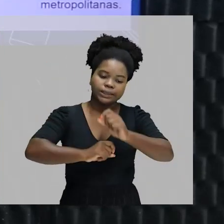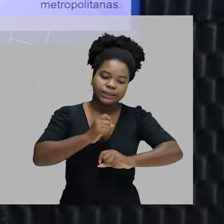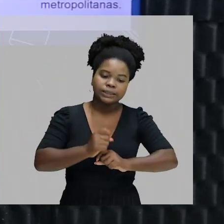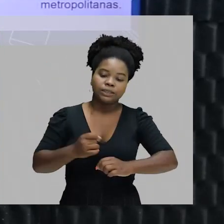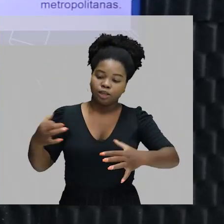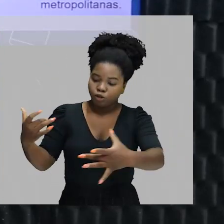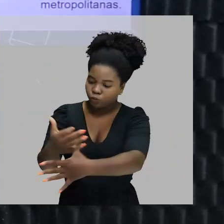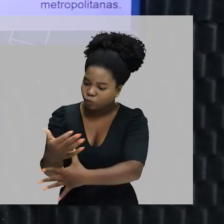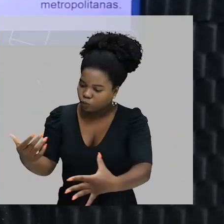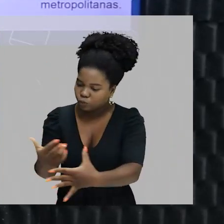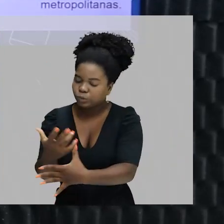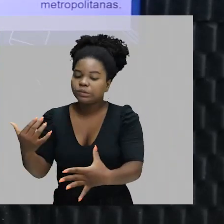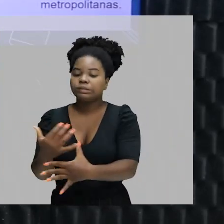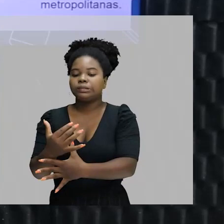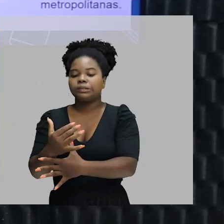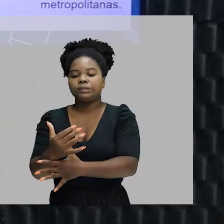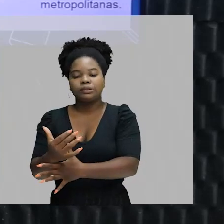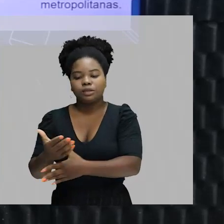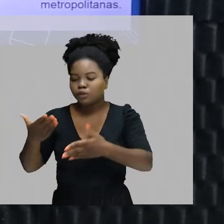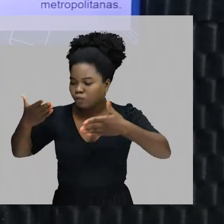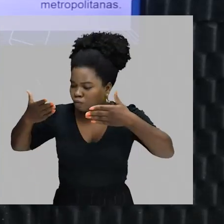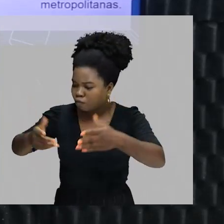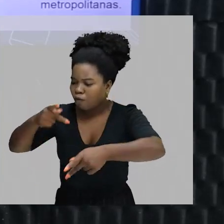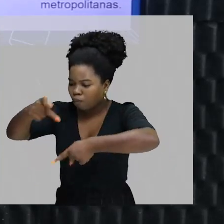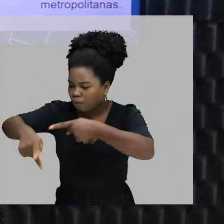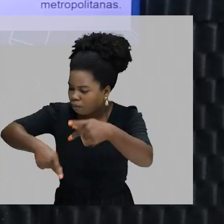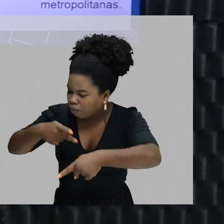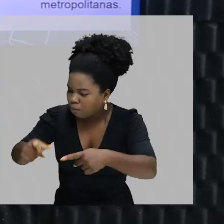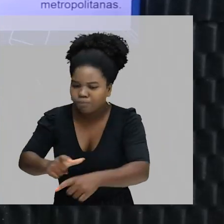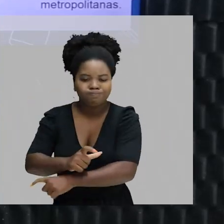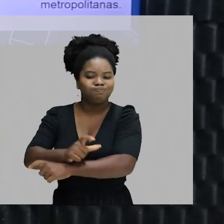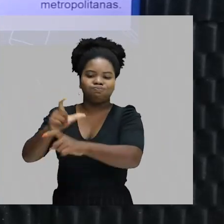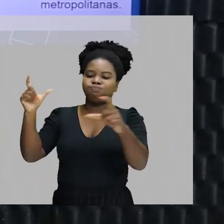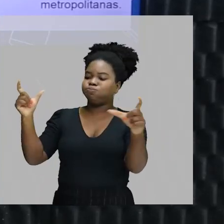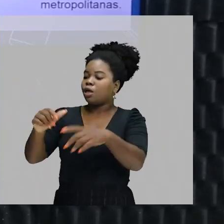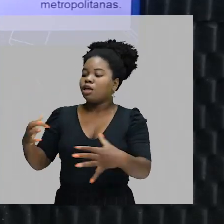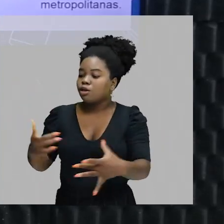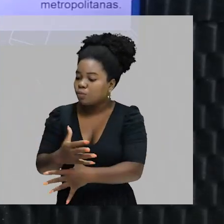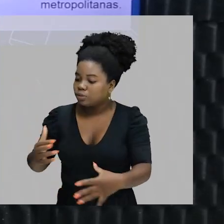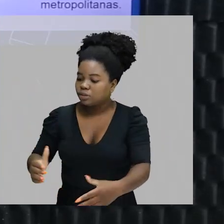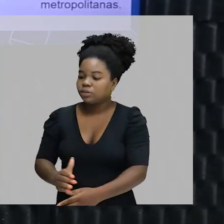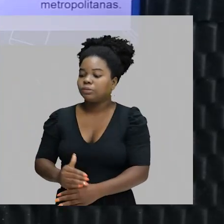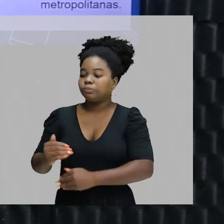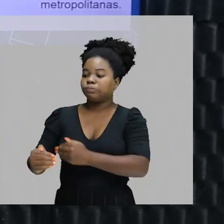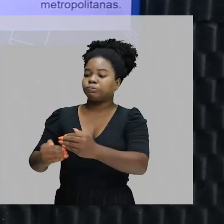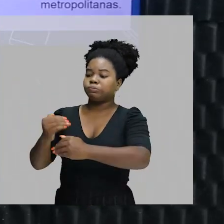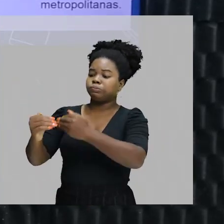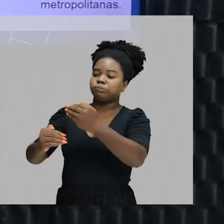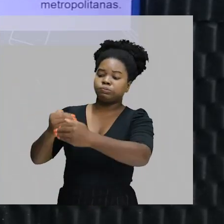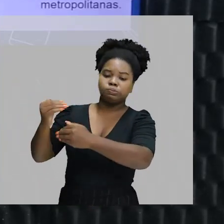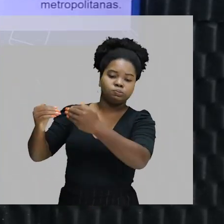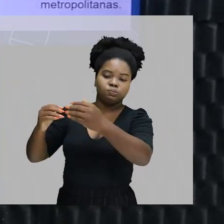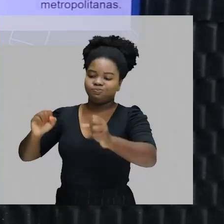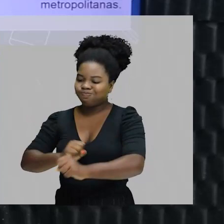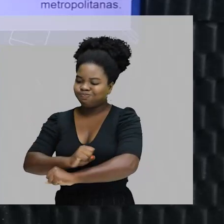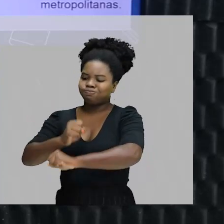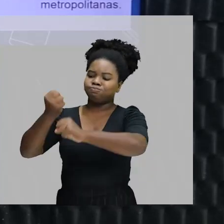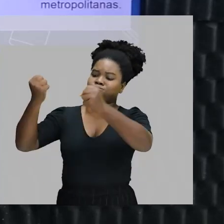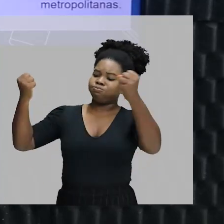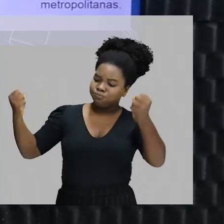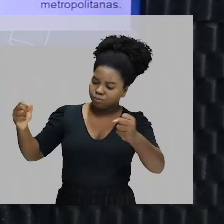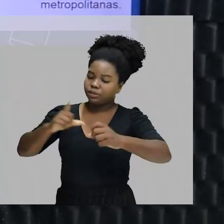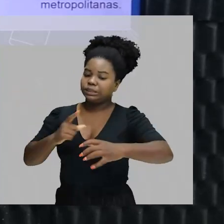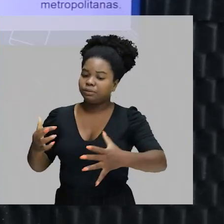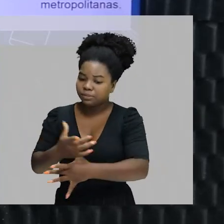grandes centros, tu tem uma maior concentração populacional, e quando essas cidades cresceram de forma desordenada em sua maioria, a gente vai ter cidades